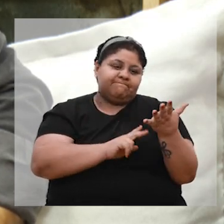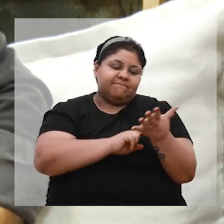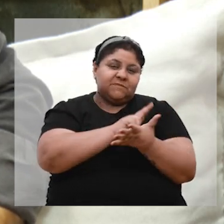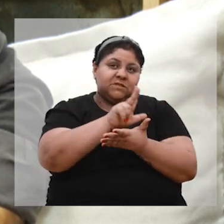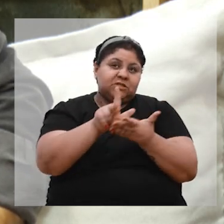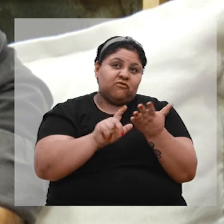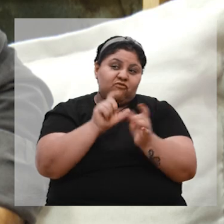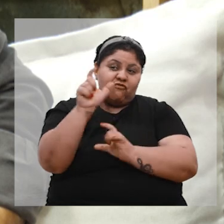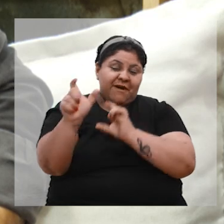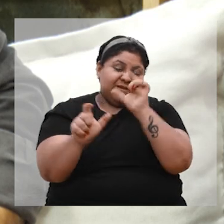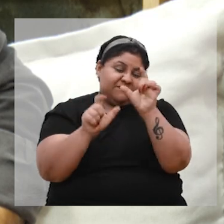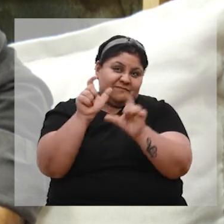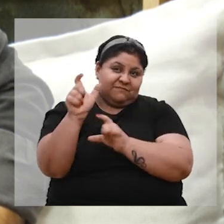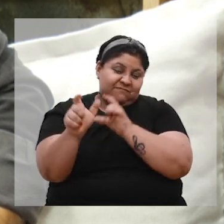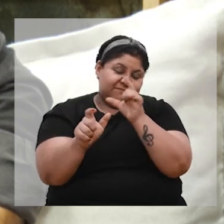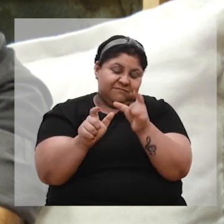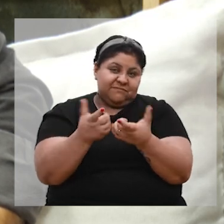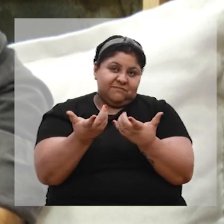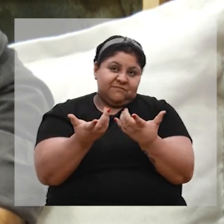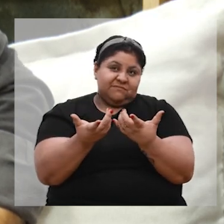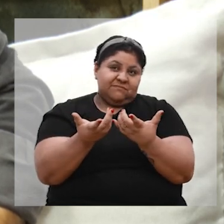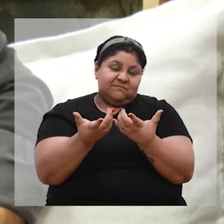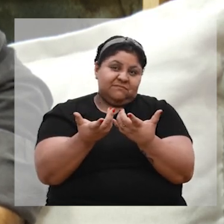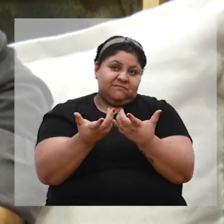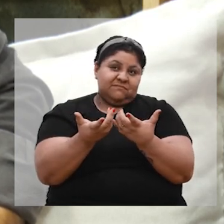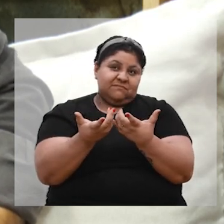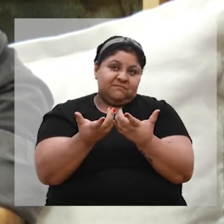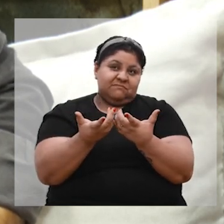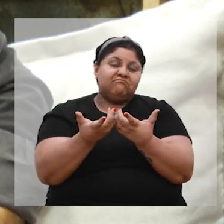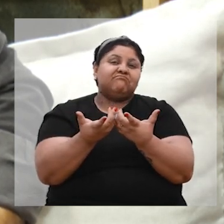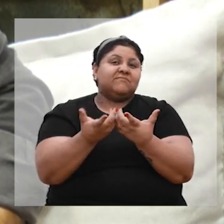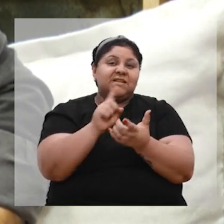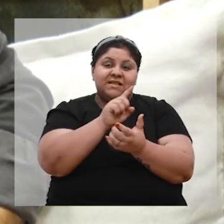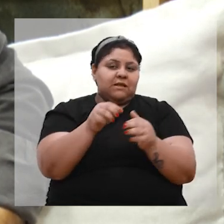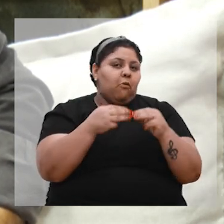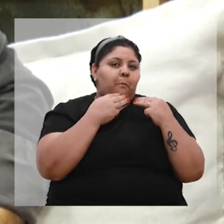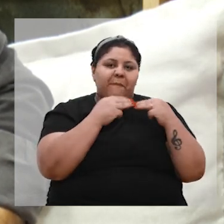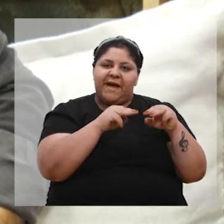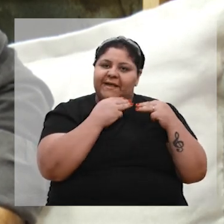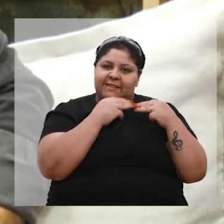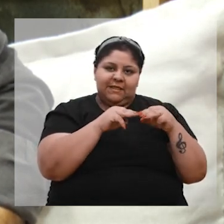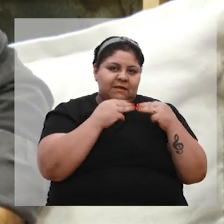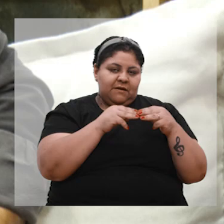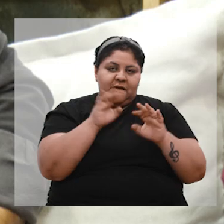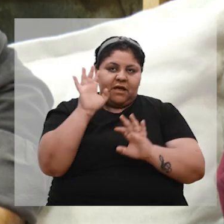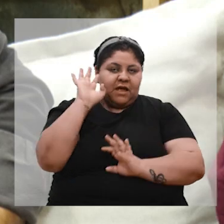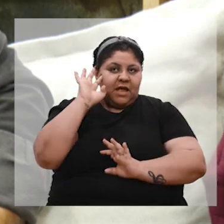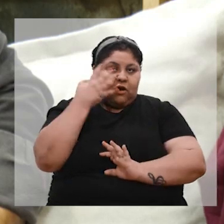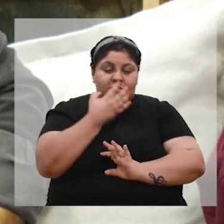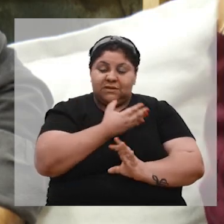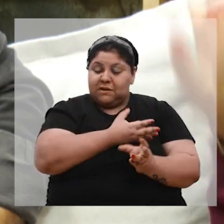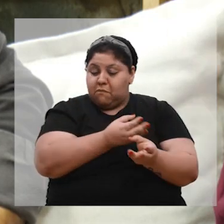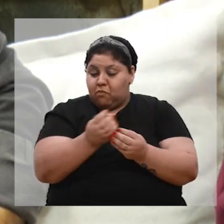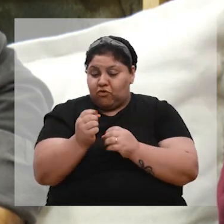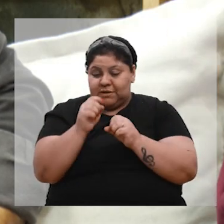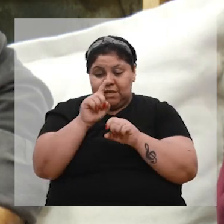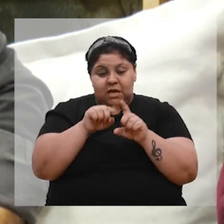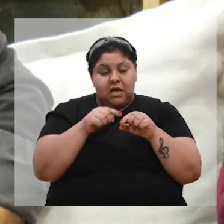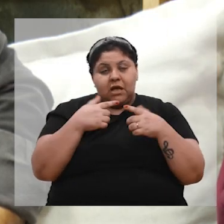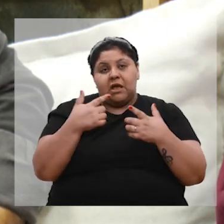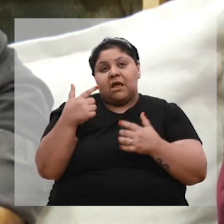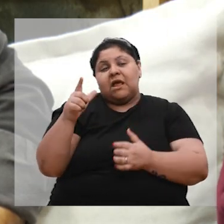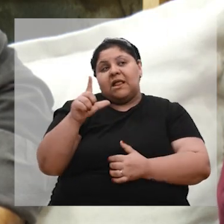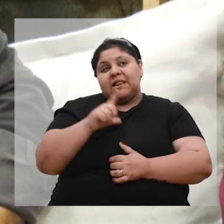são vários seres humanos que estão na tua mão, não são máquinas. E às vezes acontecia 1000